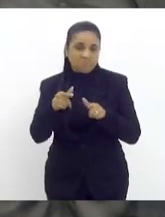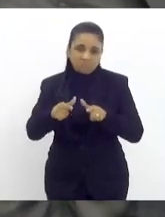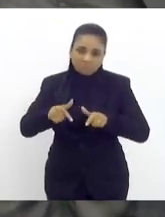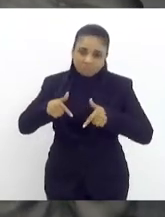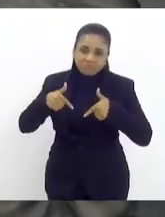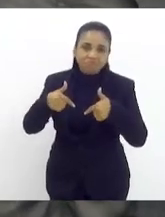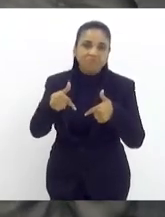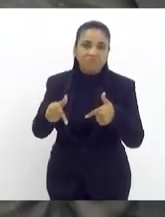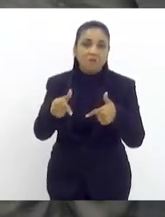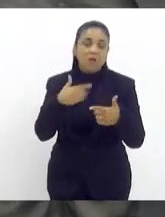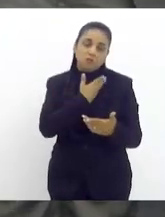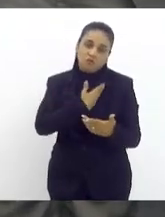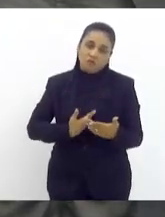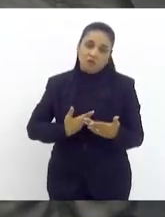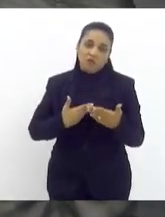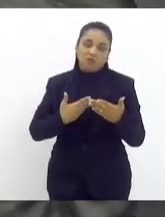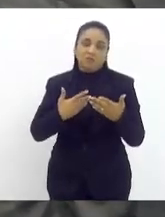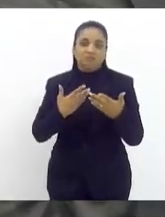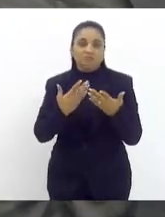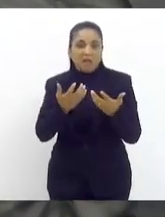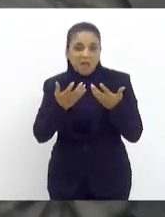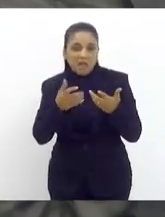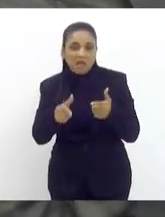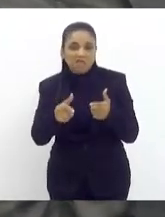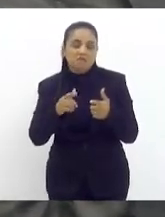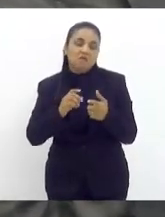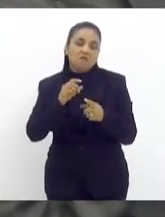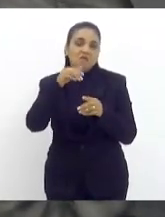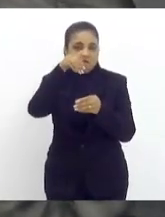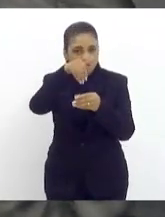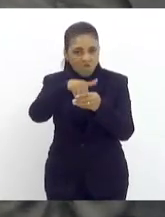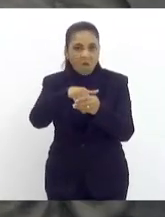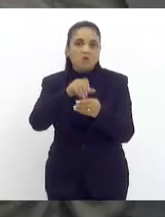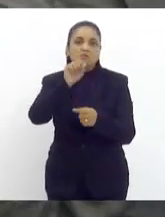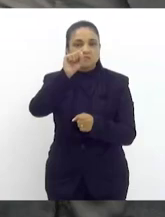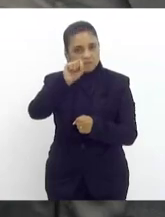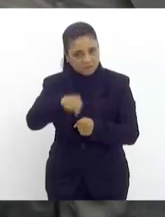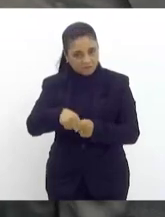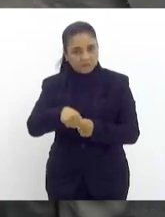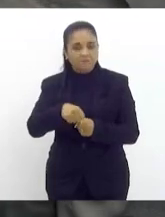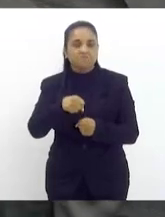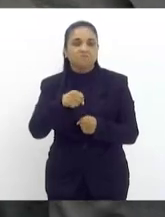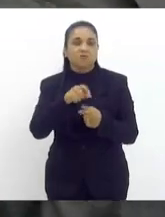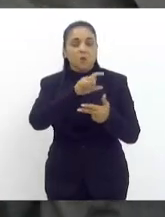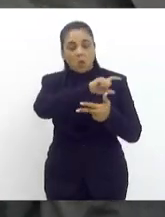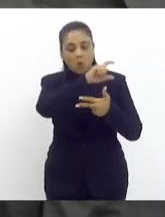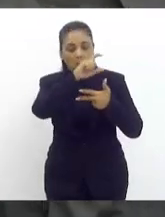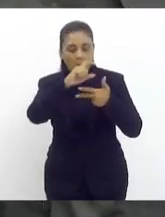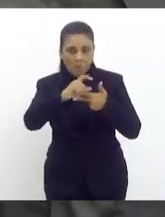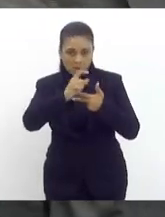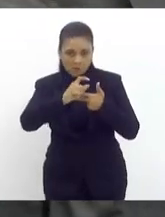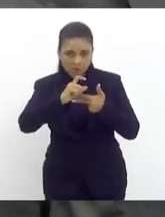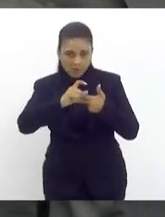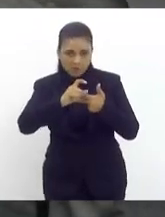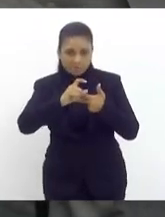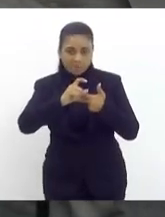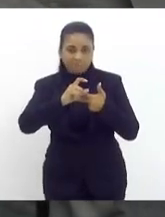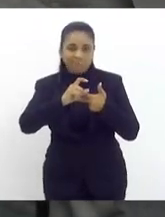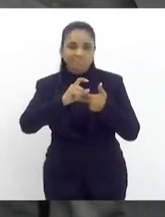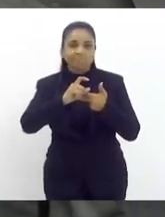quis, eu resisto que voto sim, dizendo que o poder executivo, na